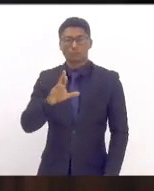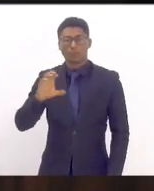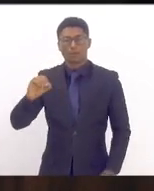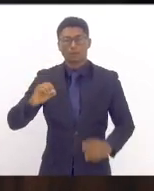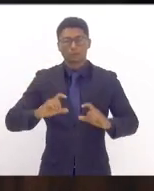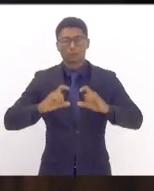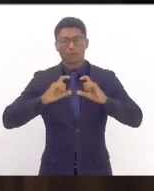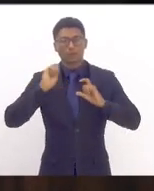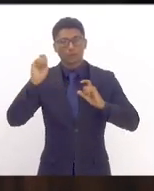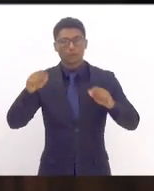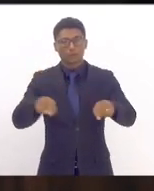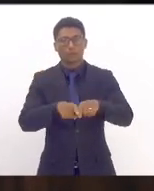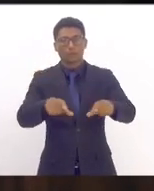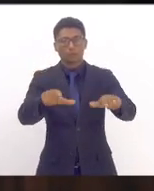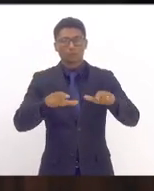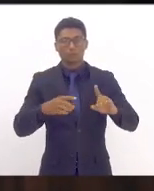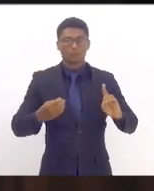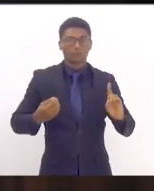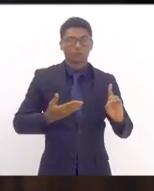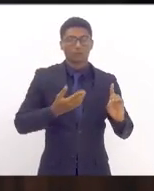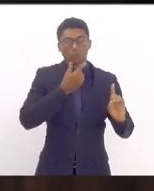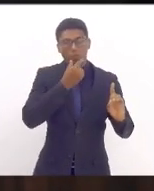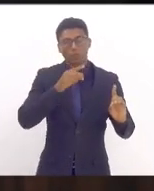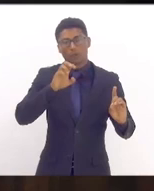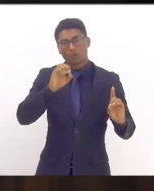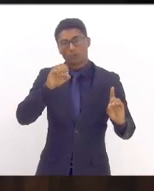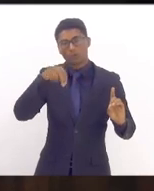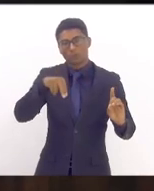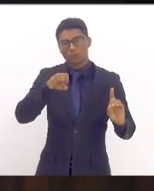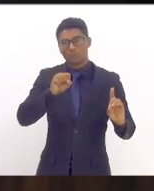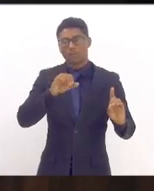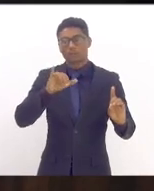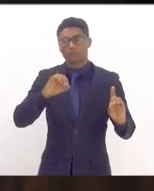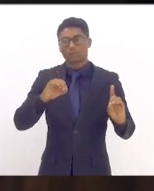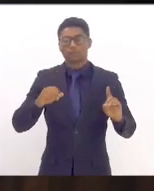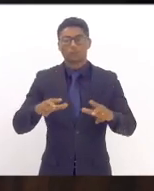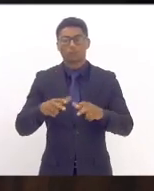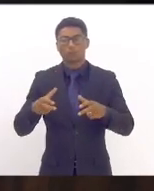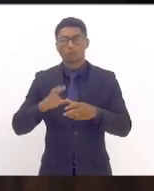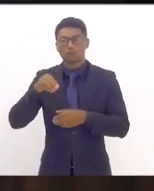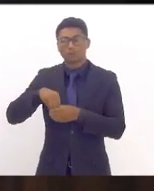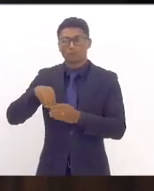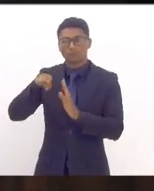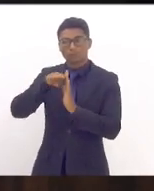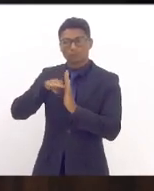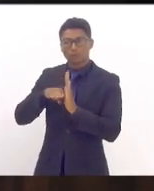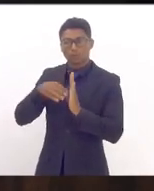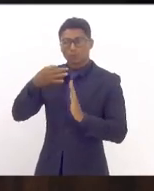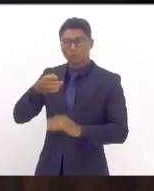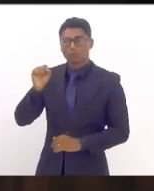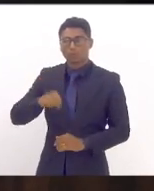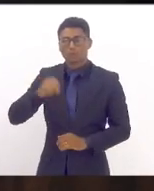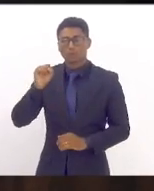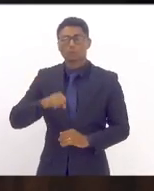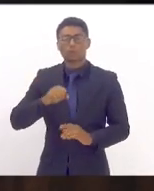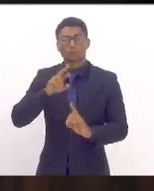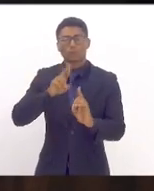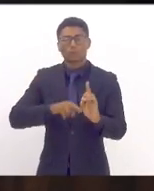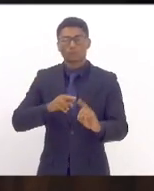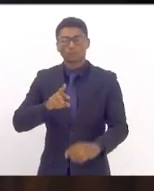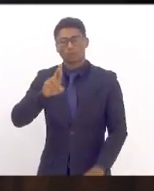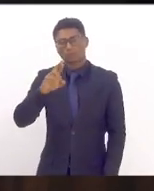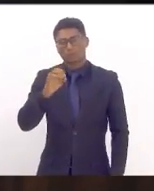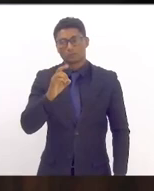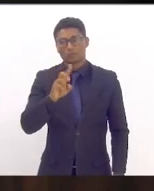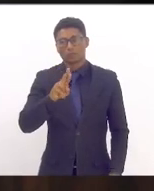respectivo diploma maionese Mariano Henriques parecida comissão de normas internas e proporções interna favorável Deputado Rodrigo Amorim